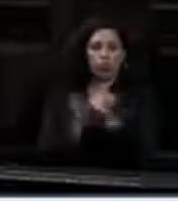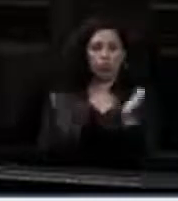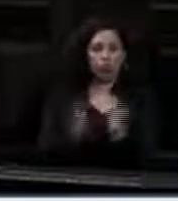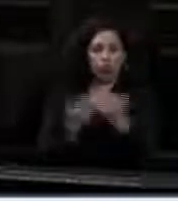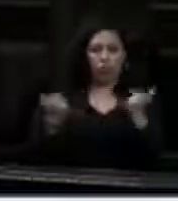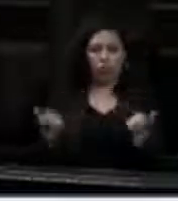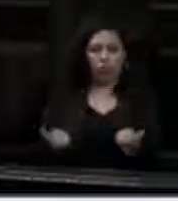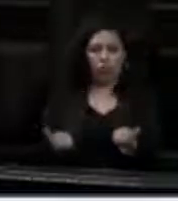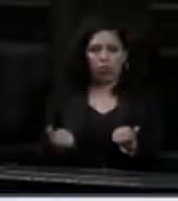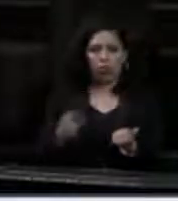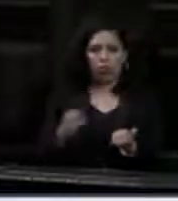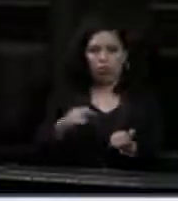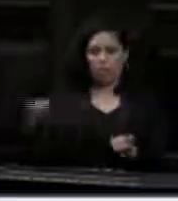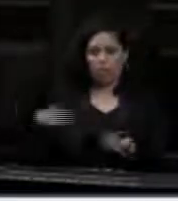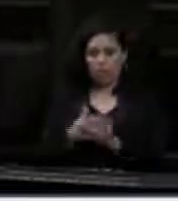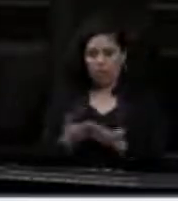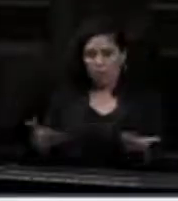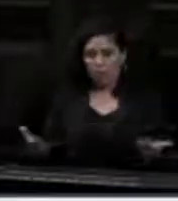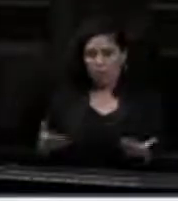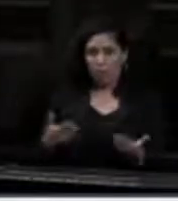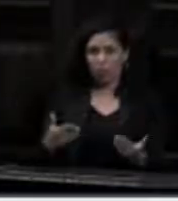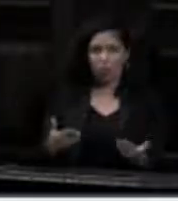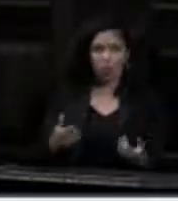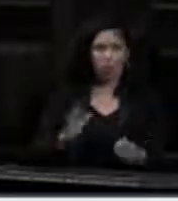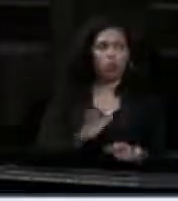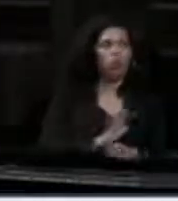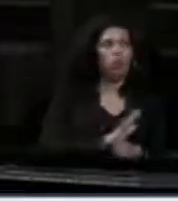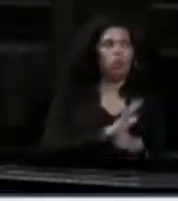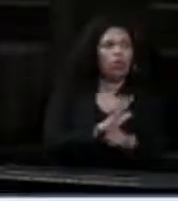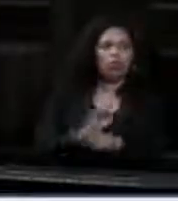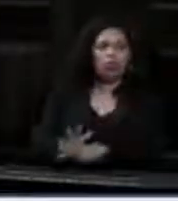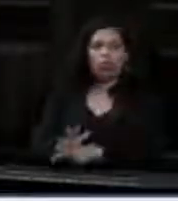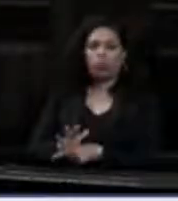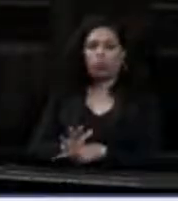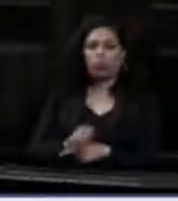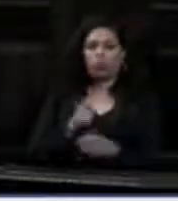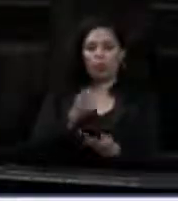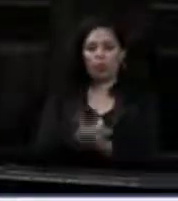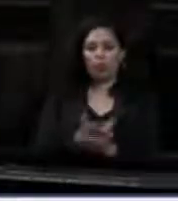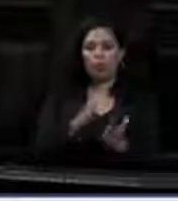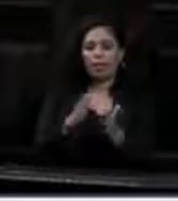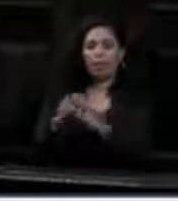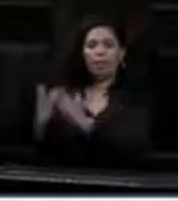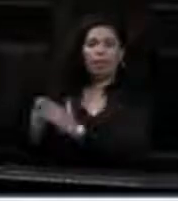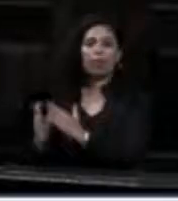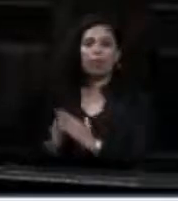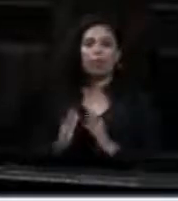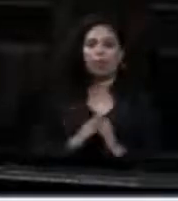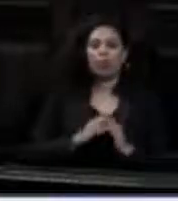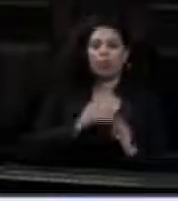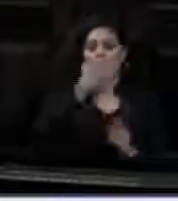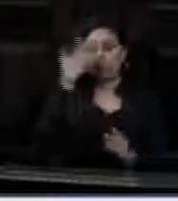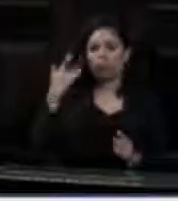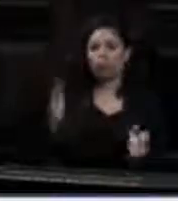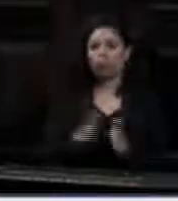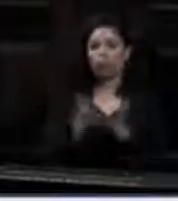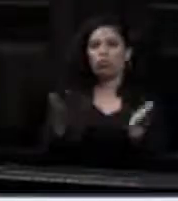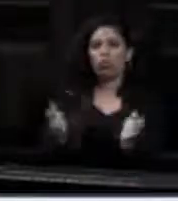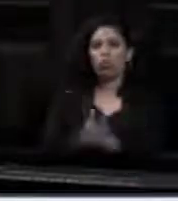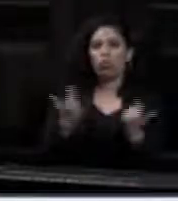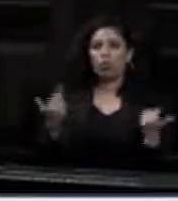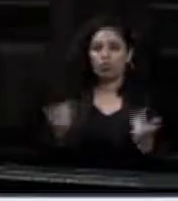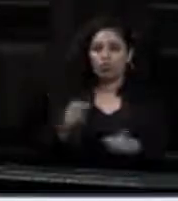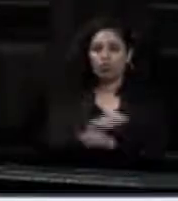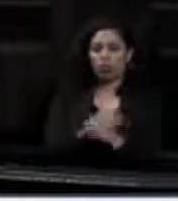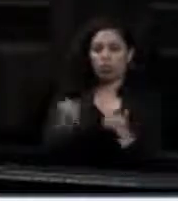cofres públicos, possibilitando o pagamento do aluguel social e dando vez àqueles que são